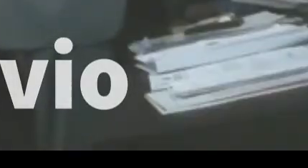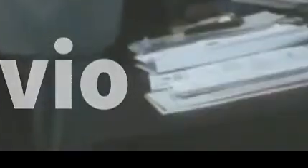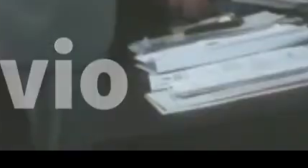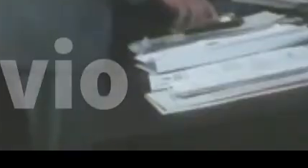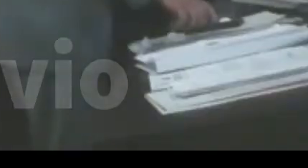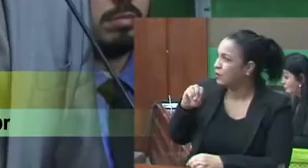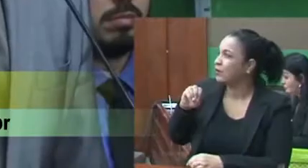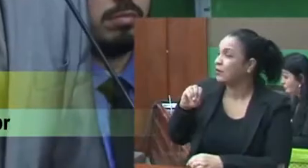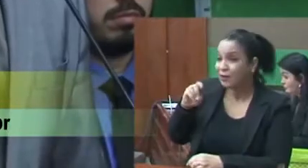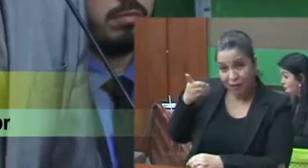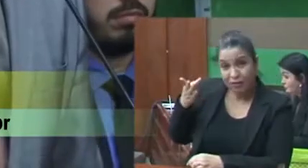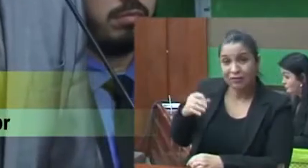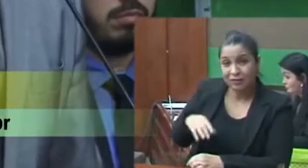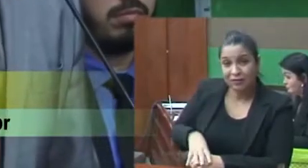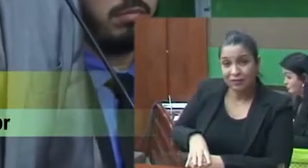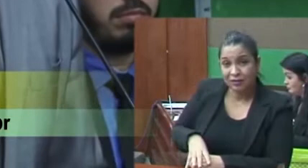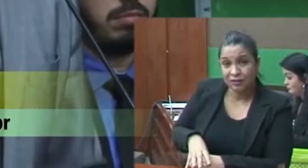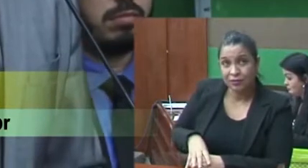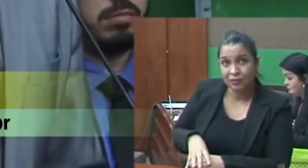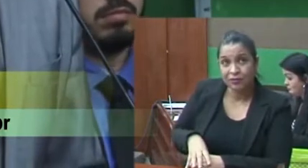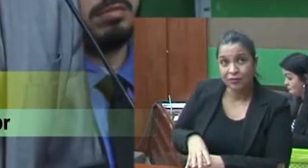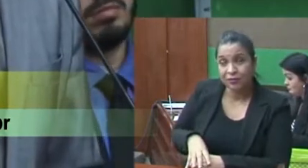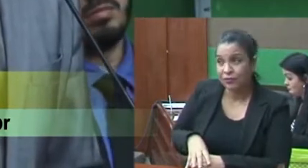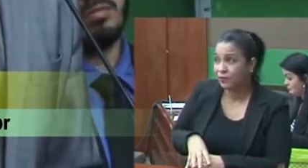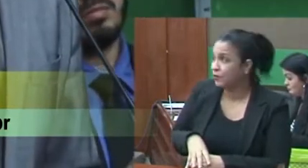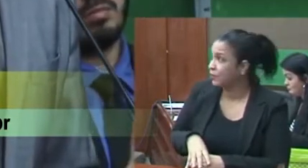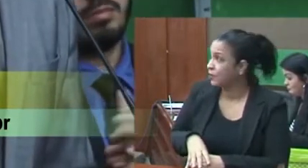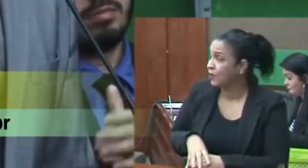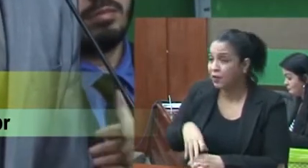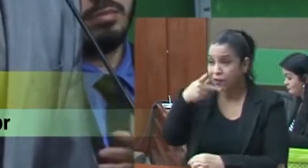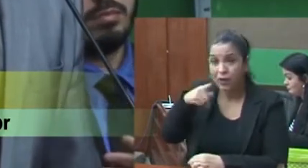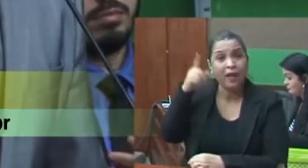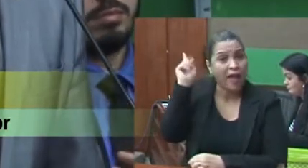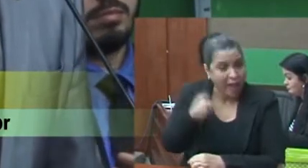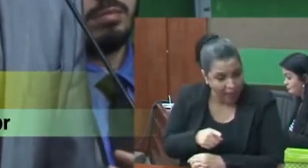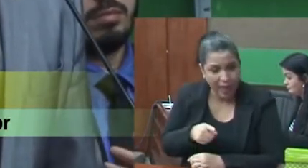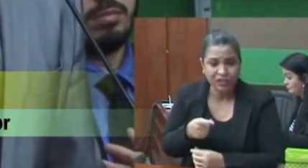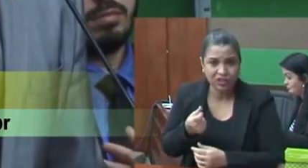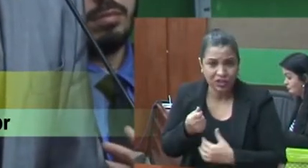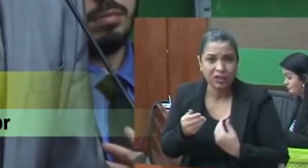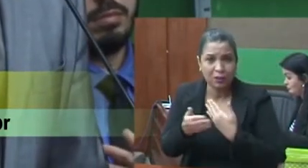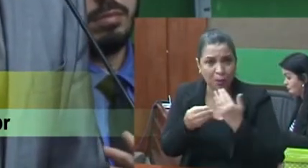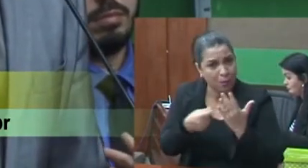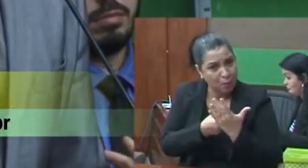Silvio. Pois é, aquele Silvio. Falou, é propina.